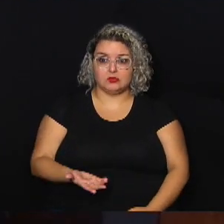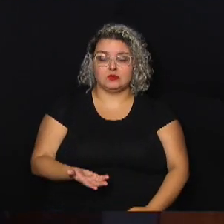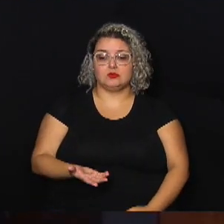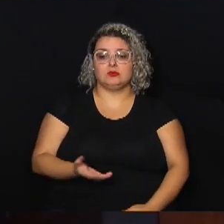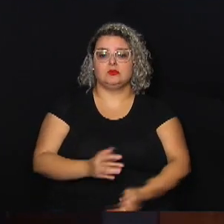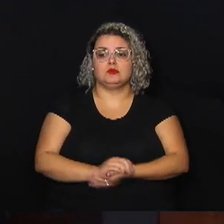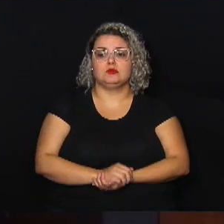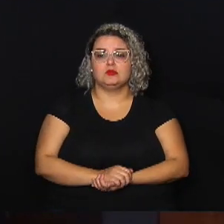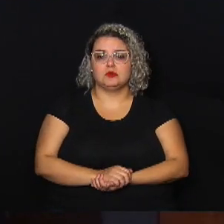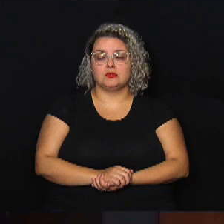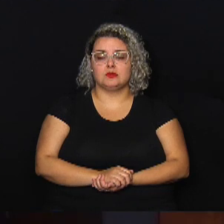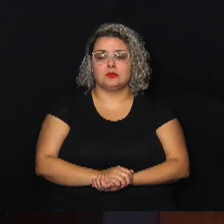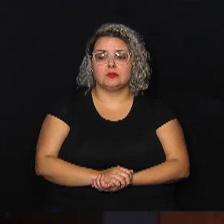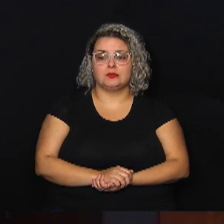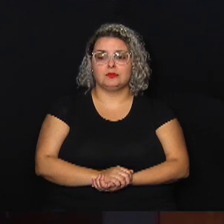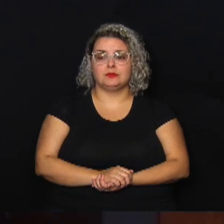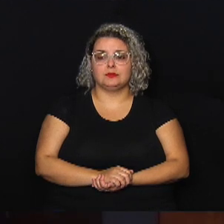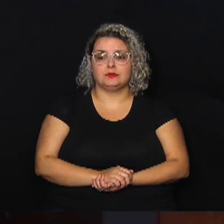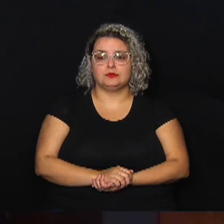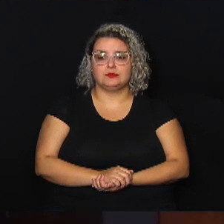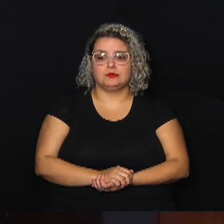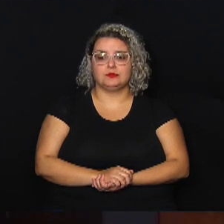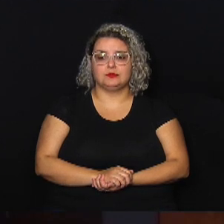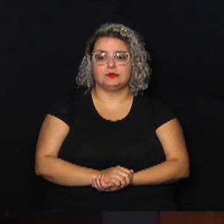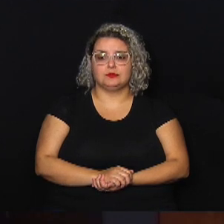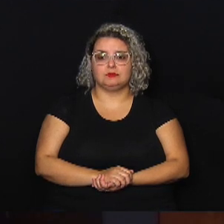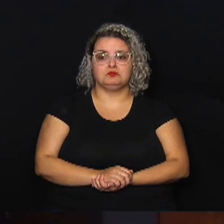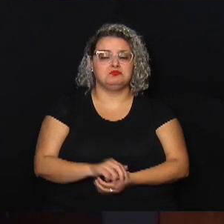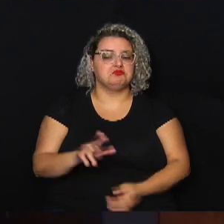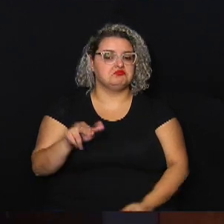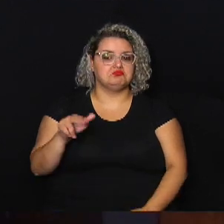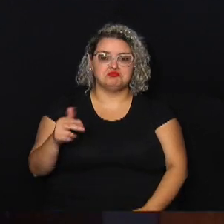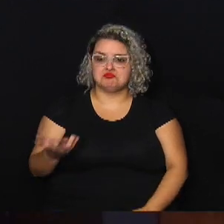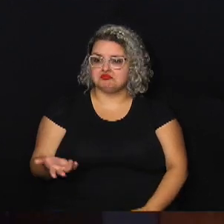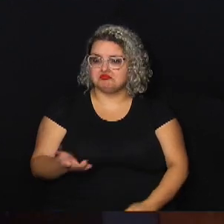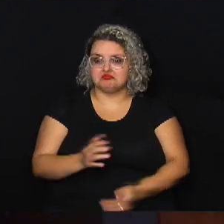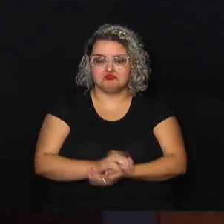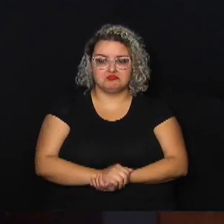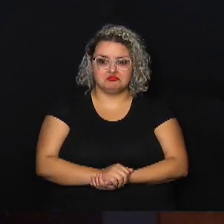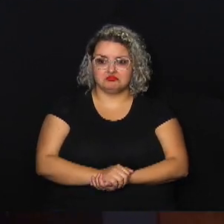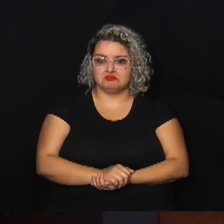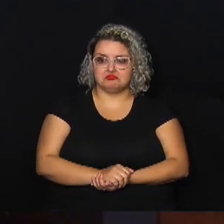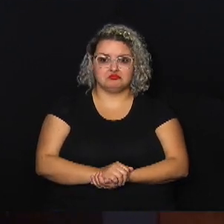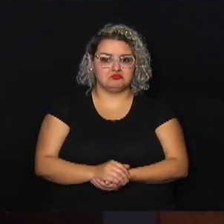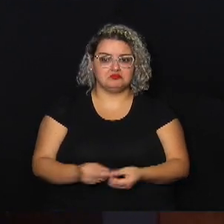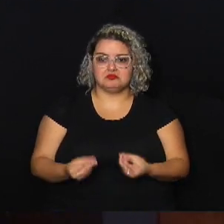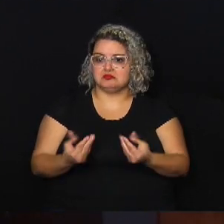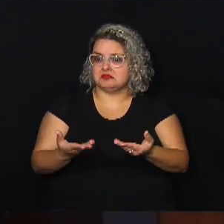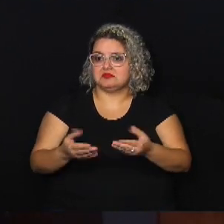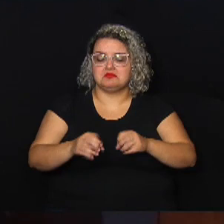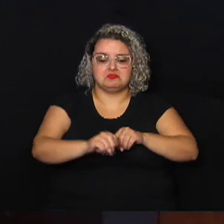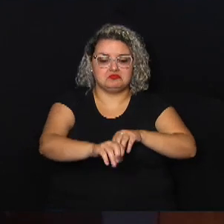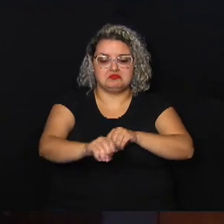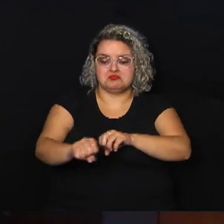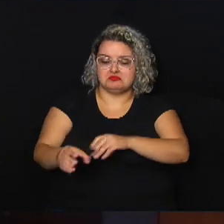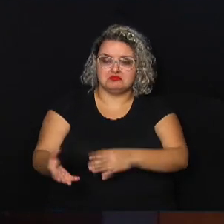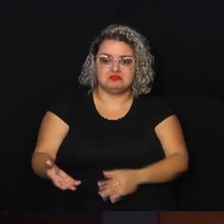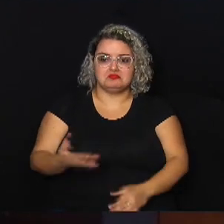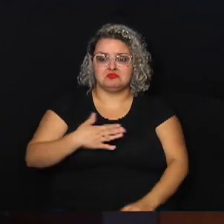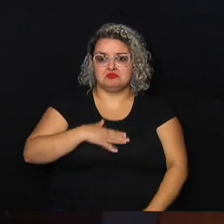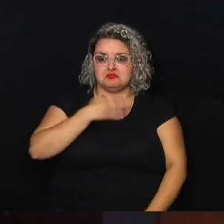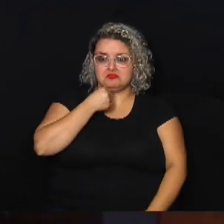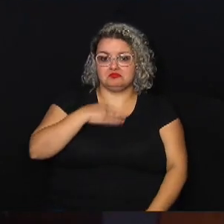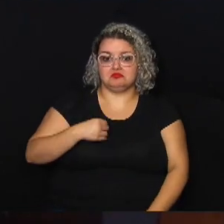2 filhos e eu nunca lembro de ter dado aulas para o meu filho sobre educação financeira, embora eu